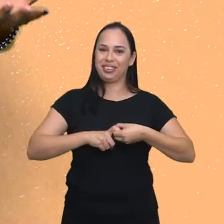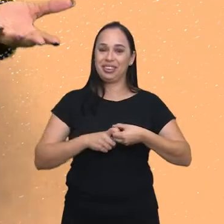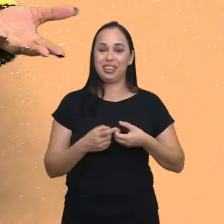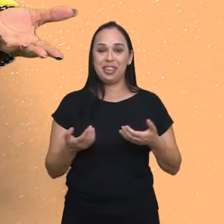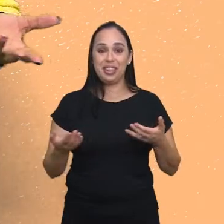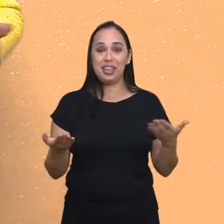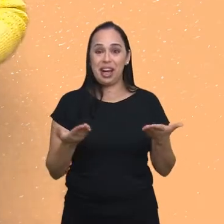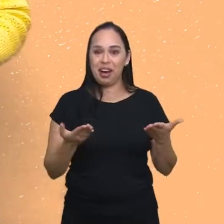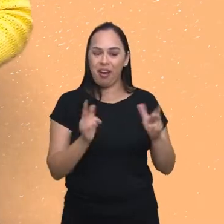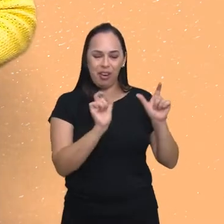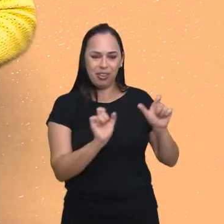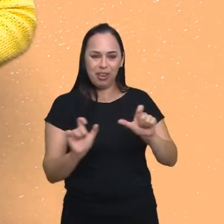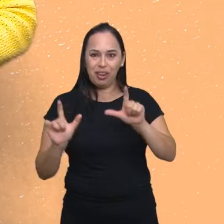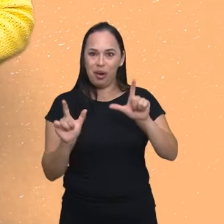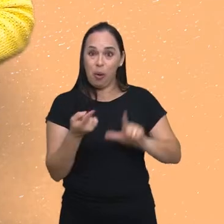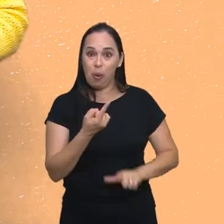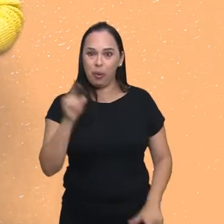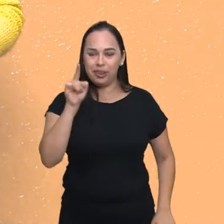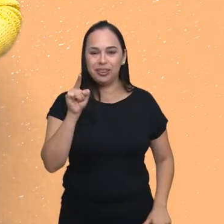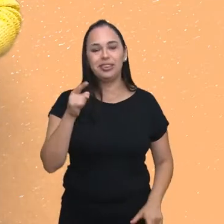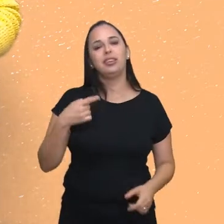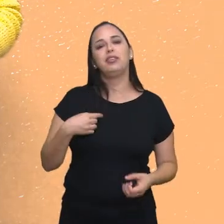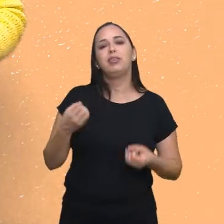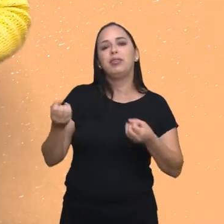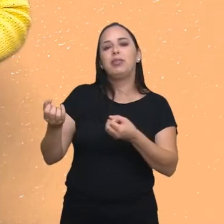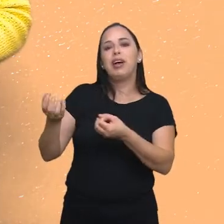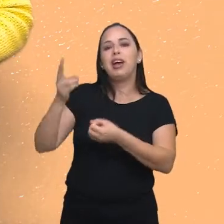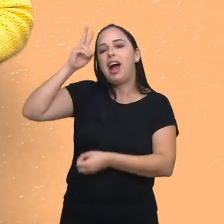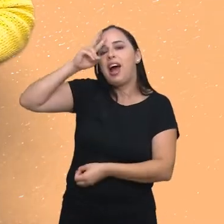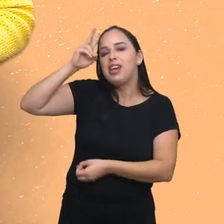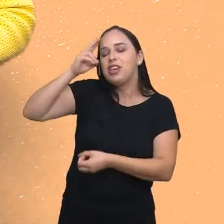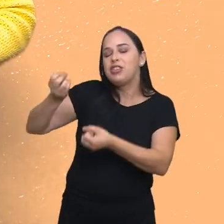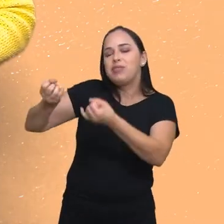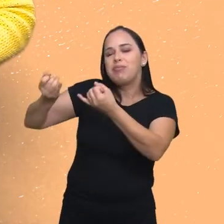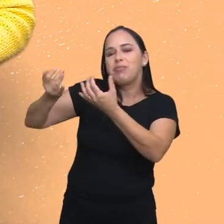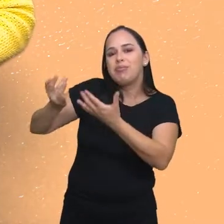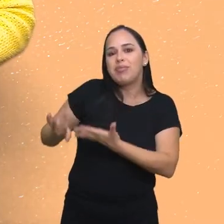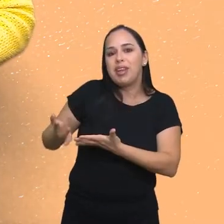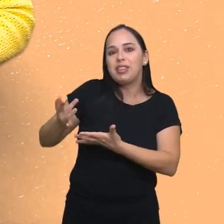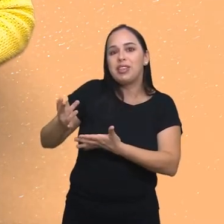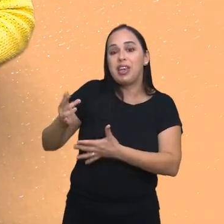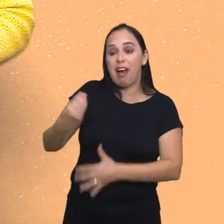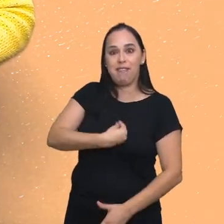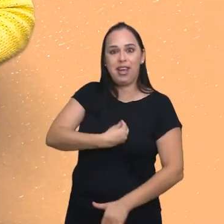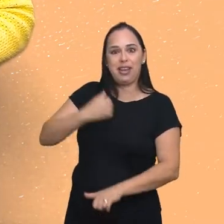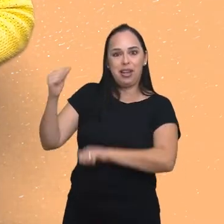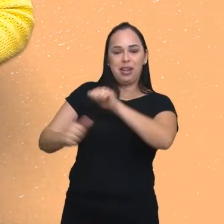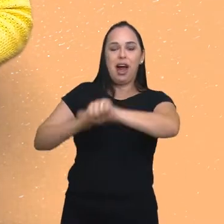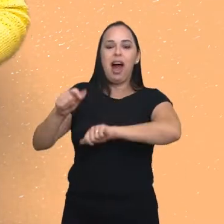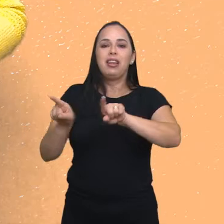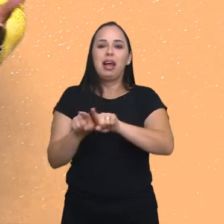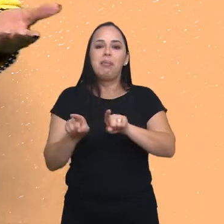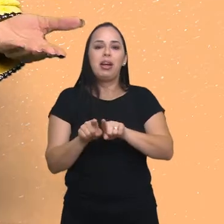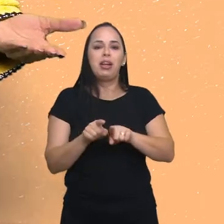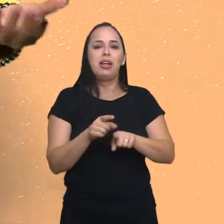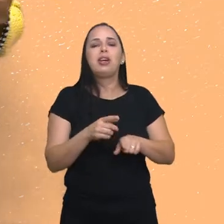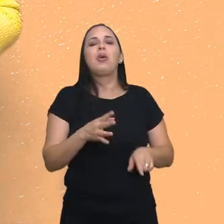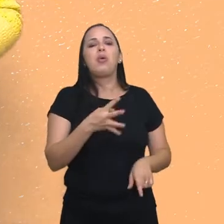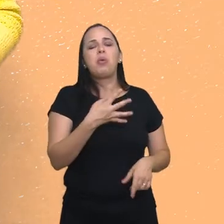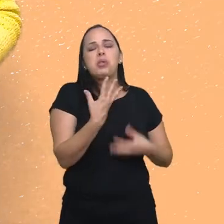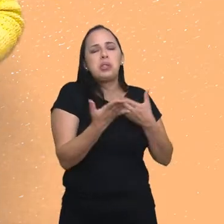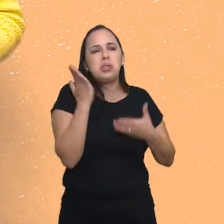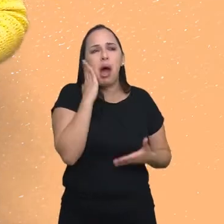Estamos de volta. Nesse último bloco do Com a Palavra, vamos ouvir uma história de transformação na vida de um paciente e conhecer como